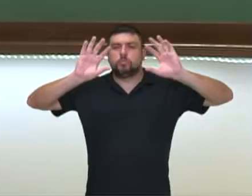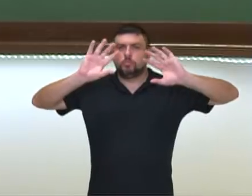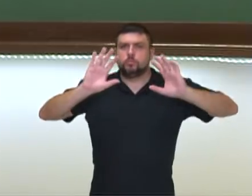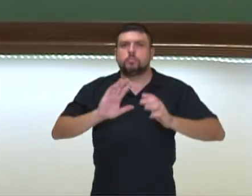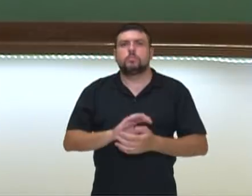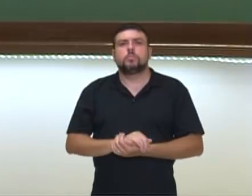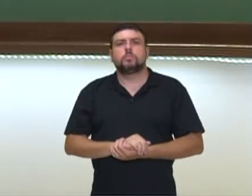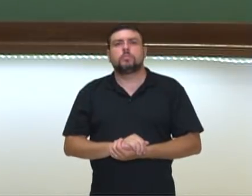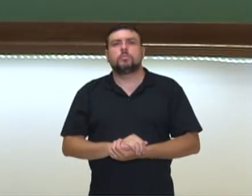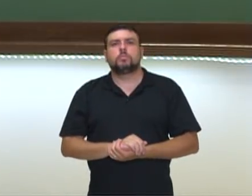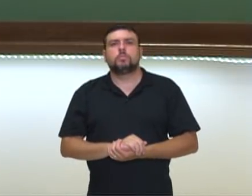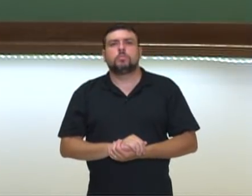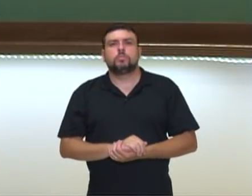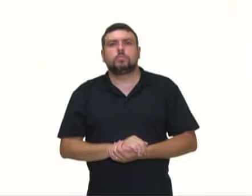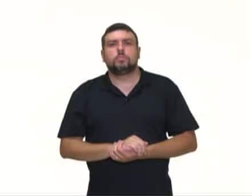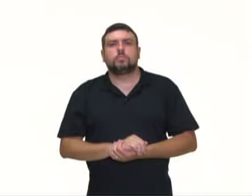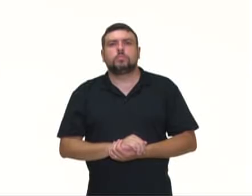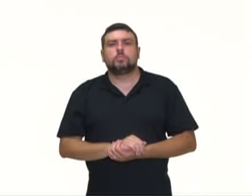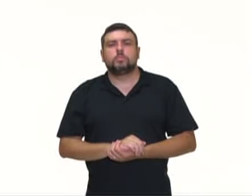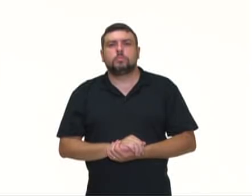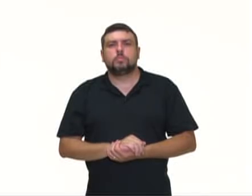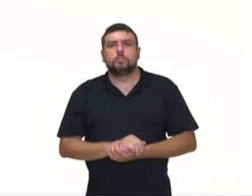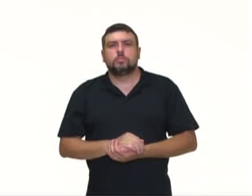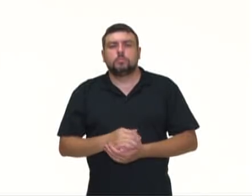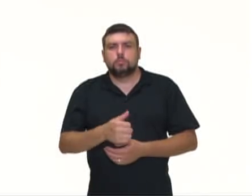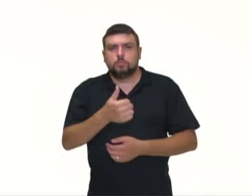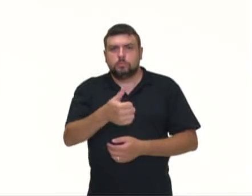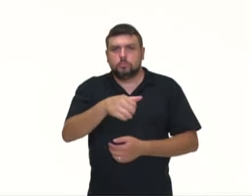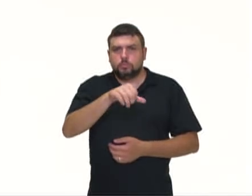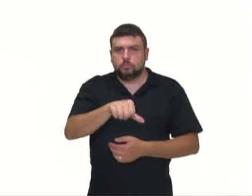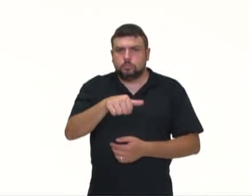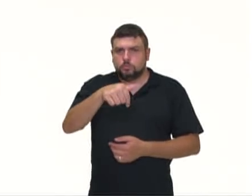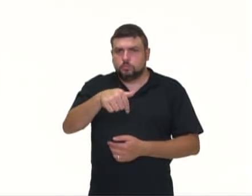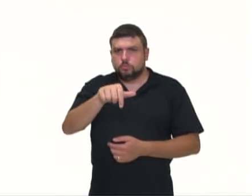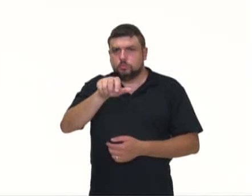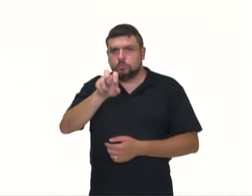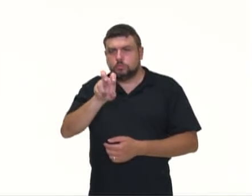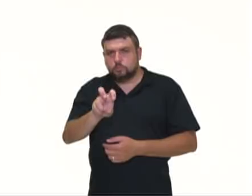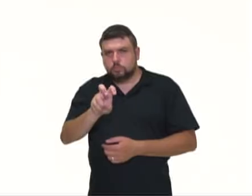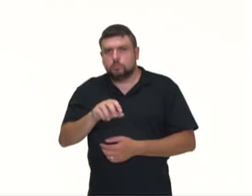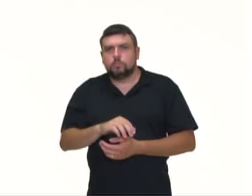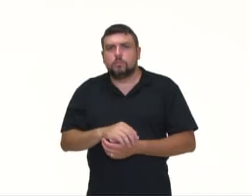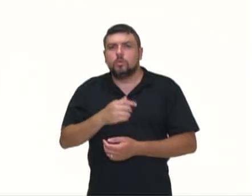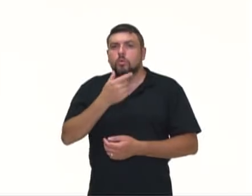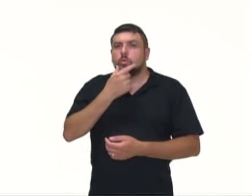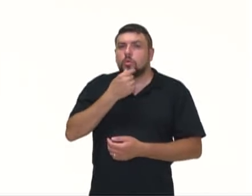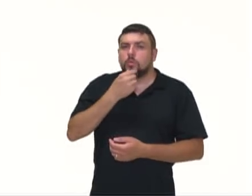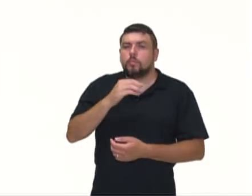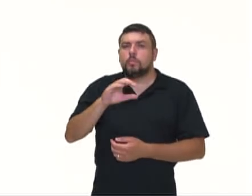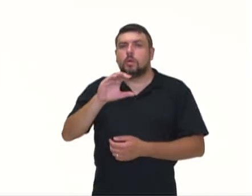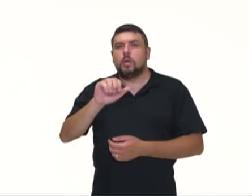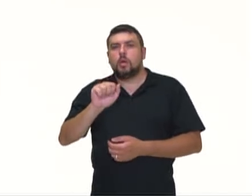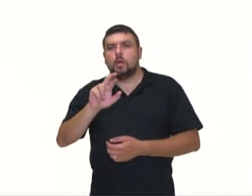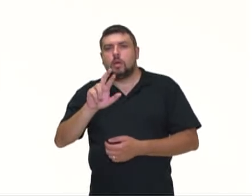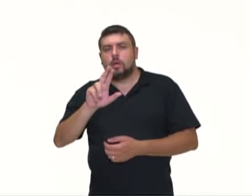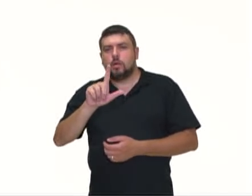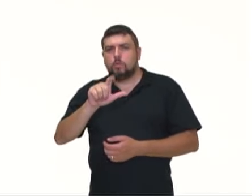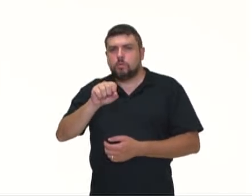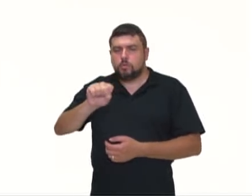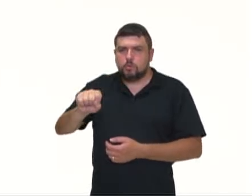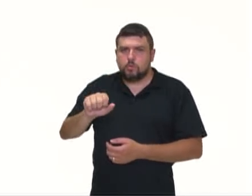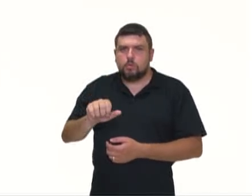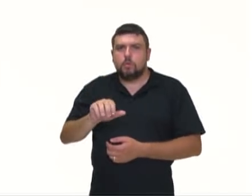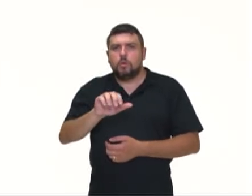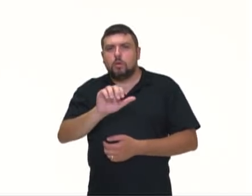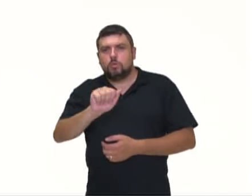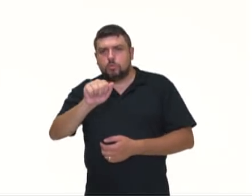lugar. Em 1975, Carlos Arthur Nussmann, ele assumiu a presidência